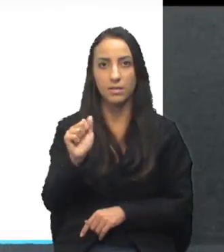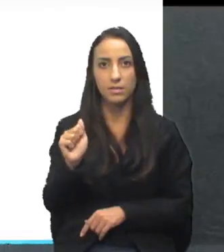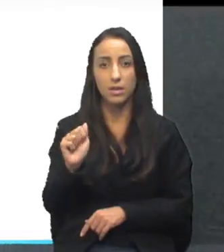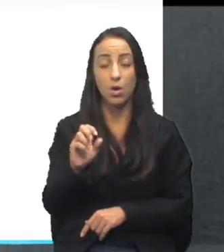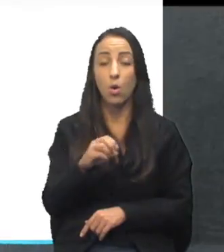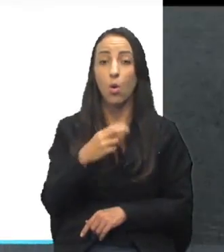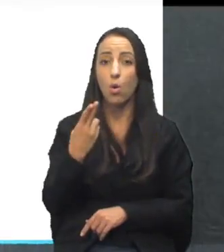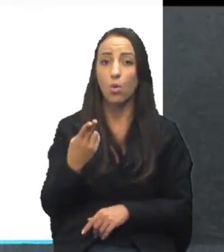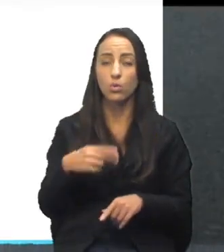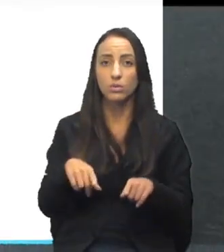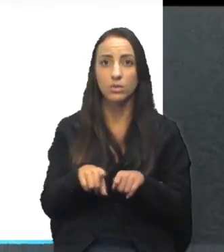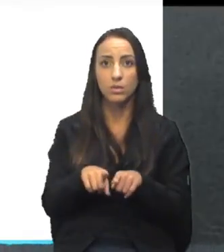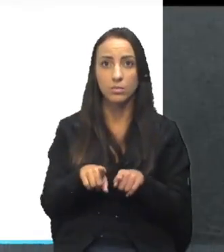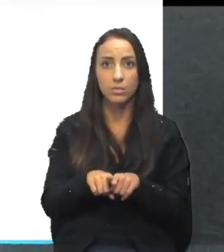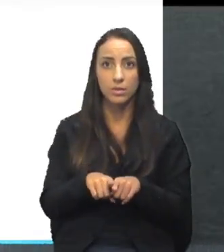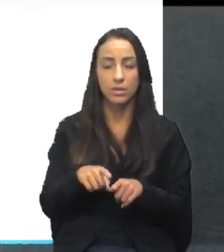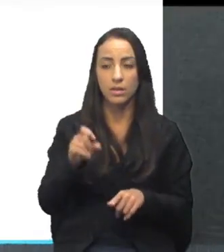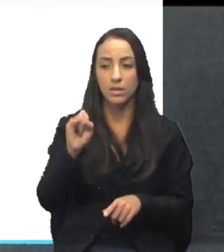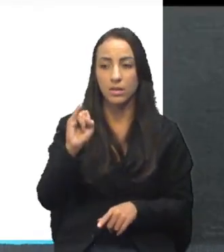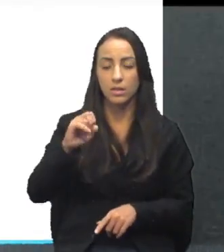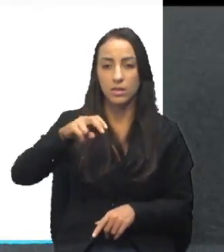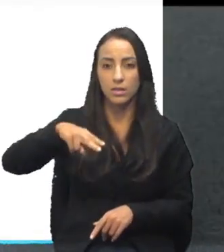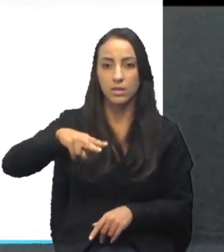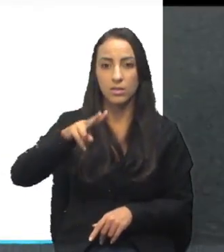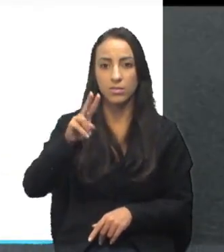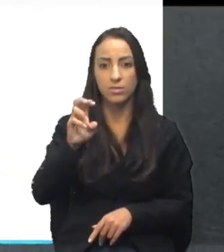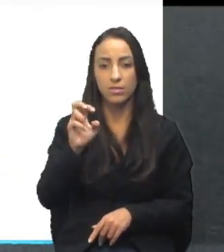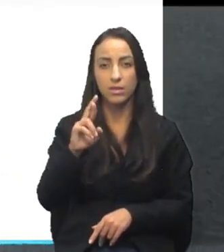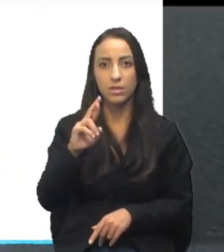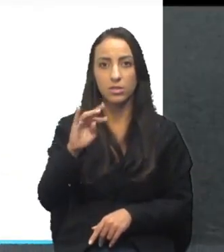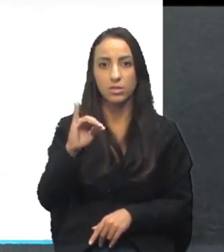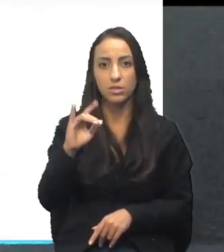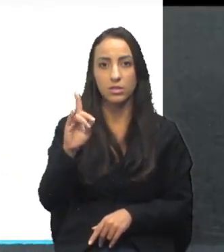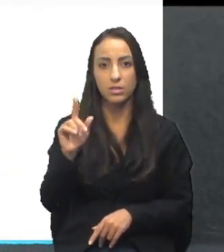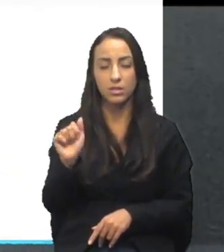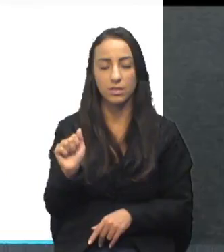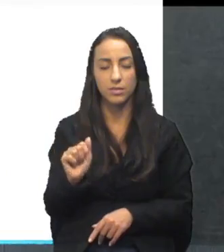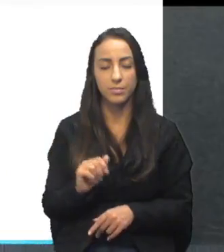ou também invertida.